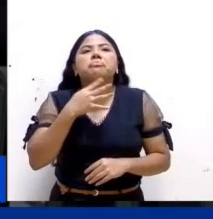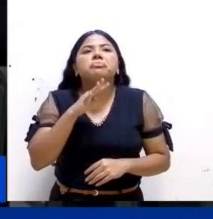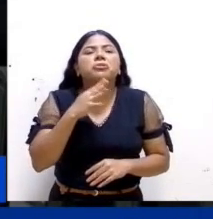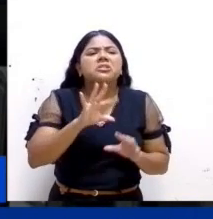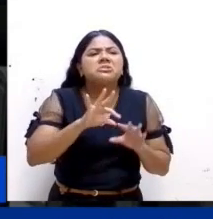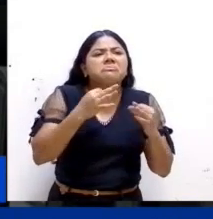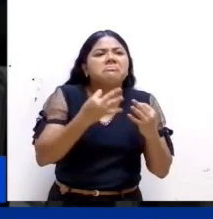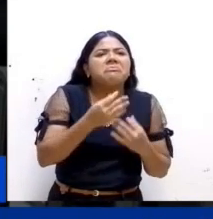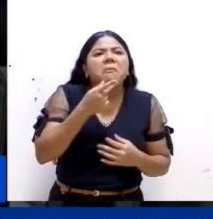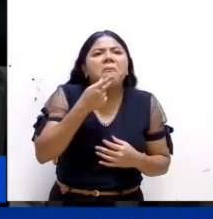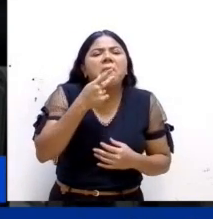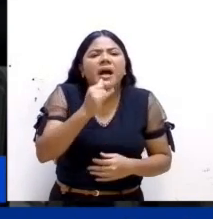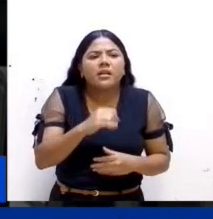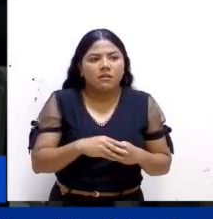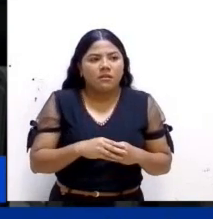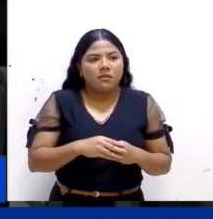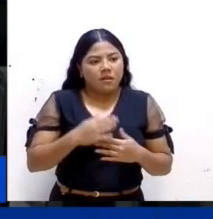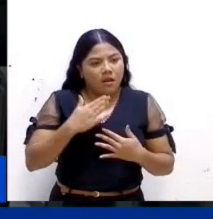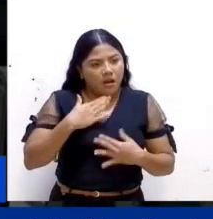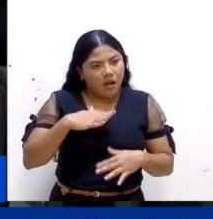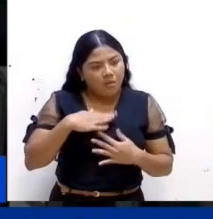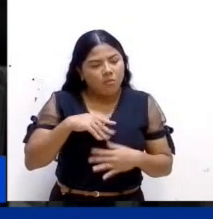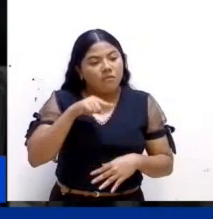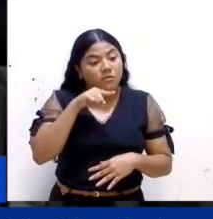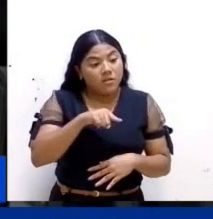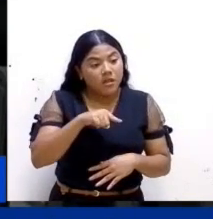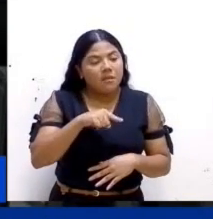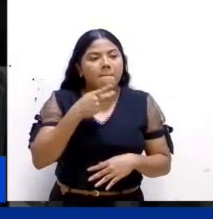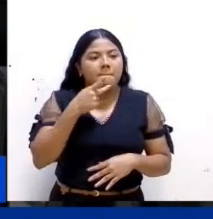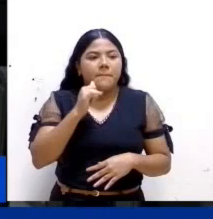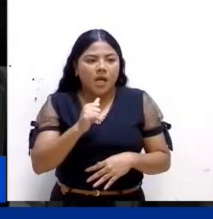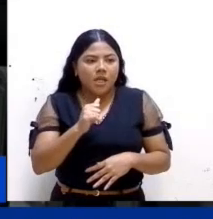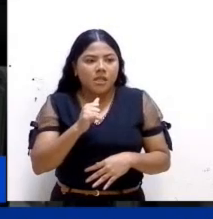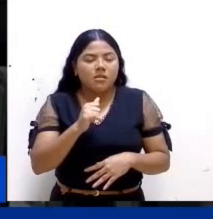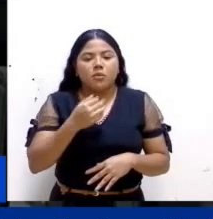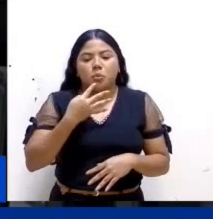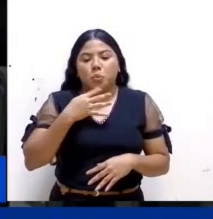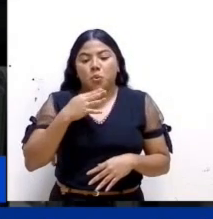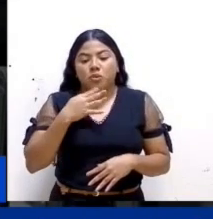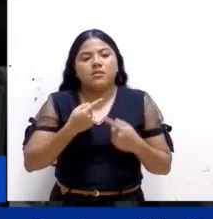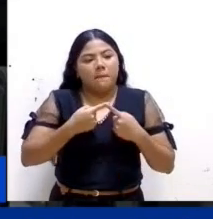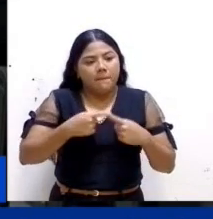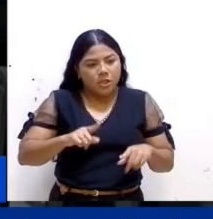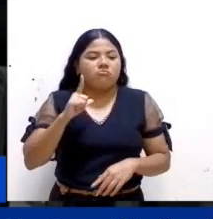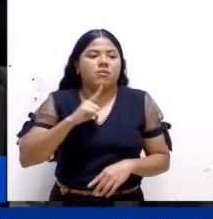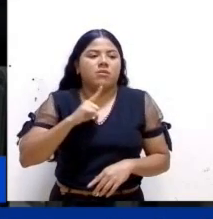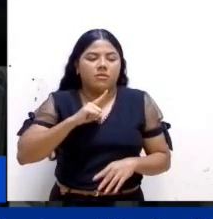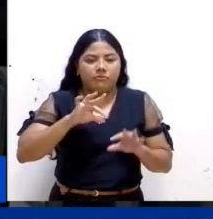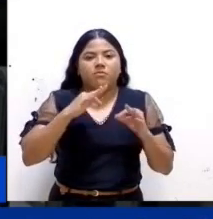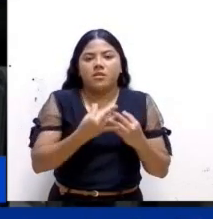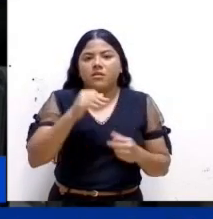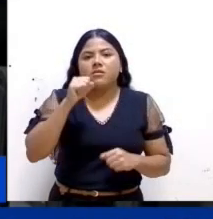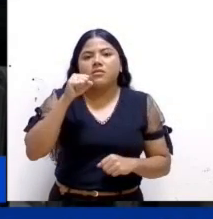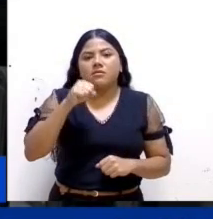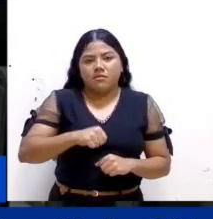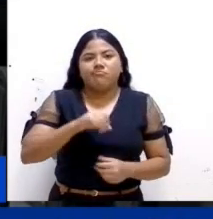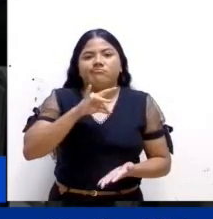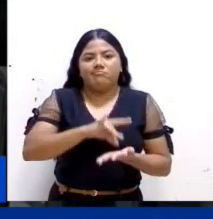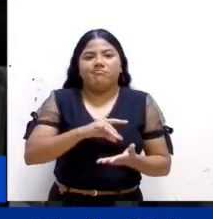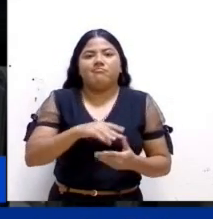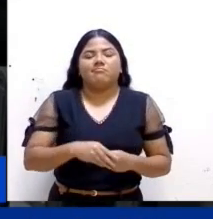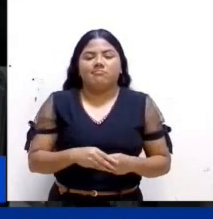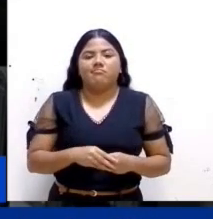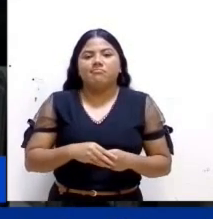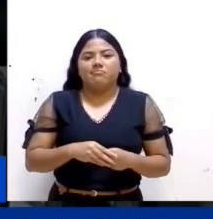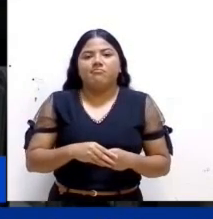família. Você pode não ter até o conhecimento, ter que brigar para reconhecer que é filha de alguém, mas